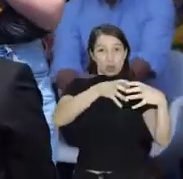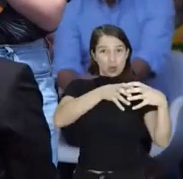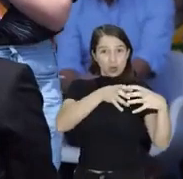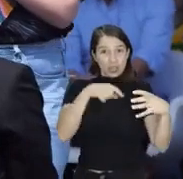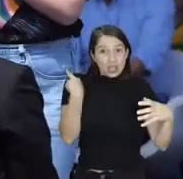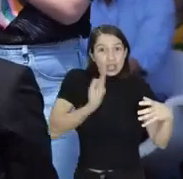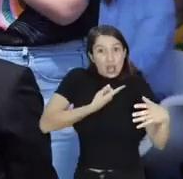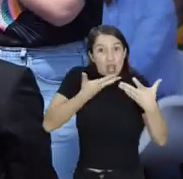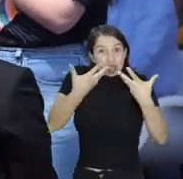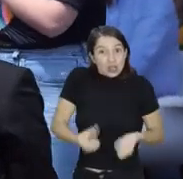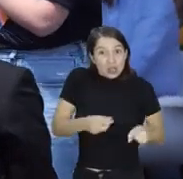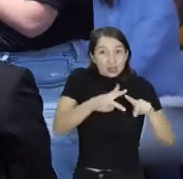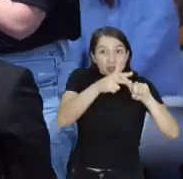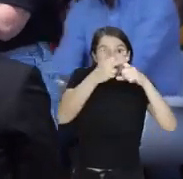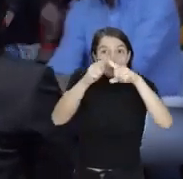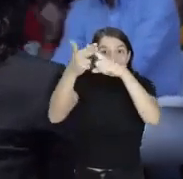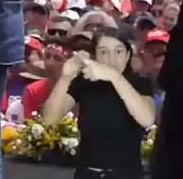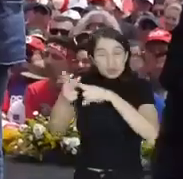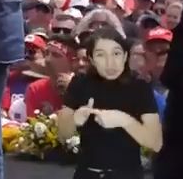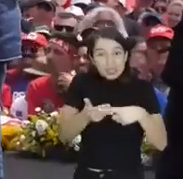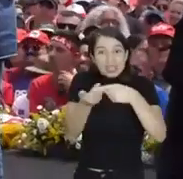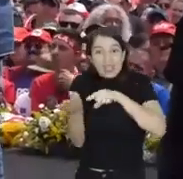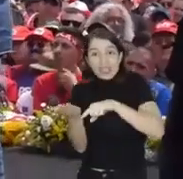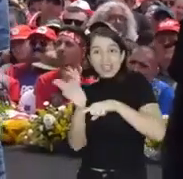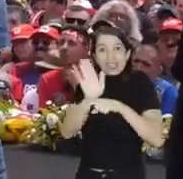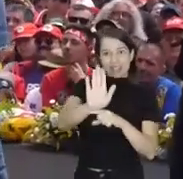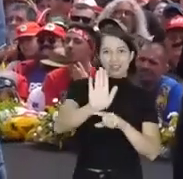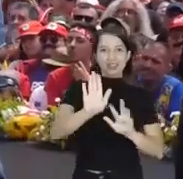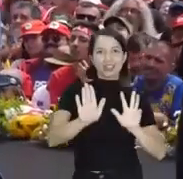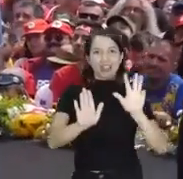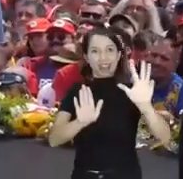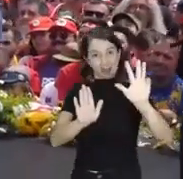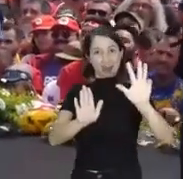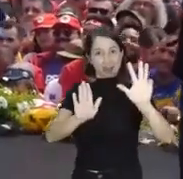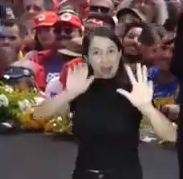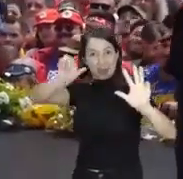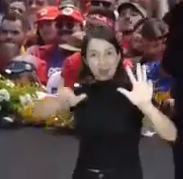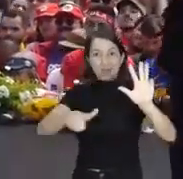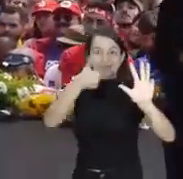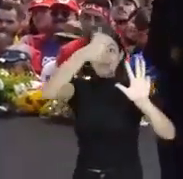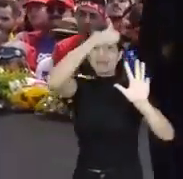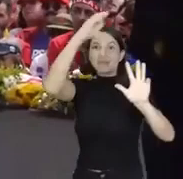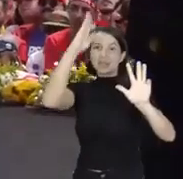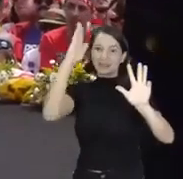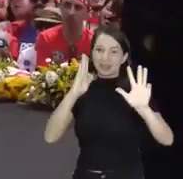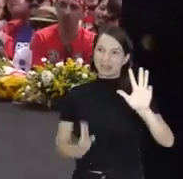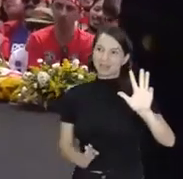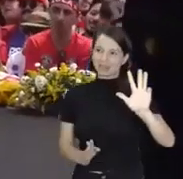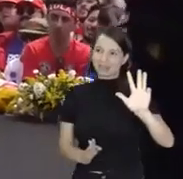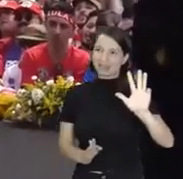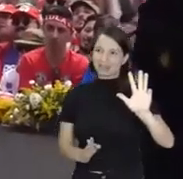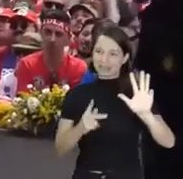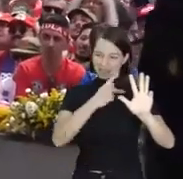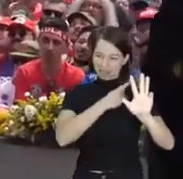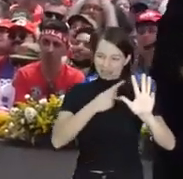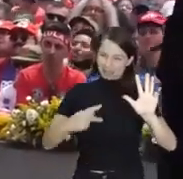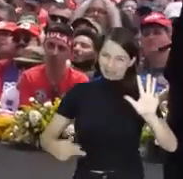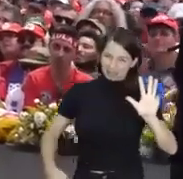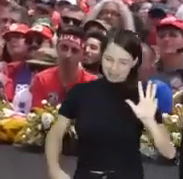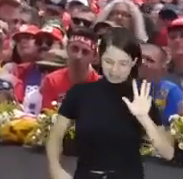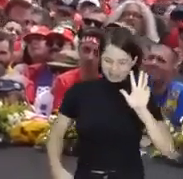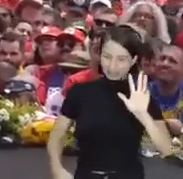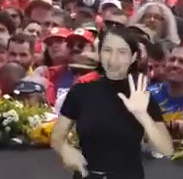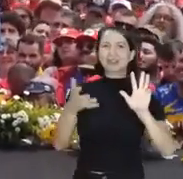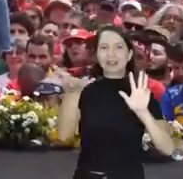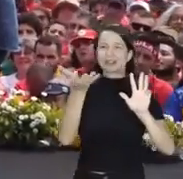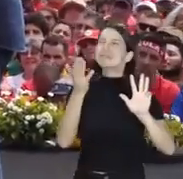o presidente gostaria de te pedir para finalizar que